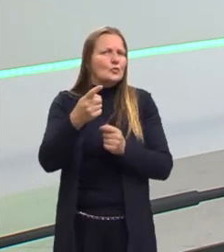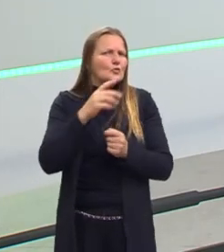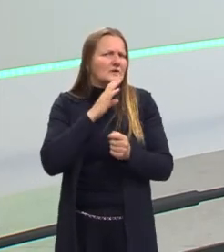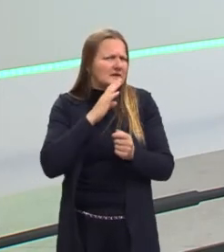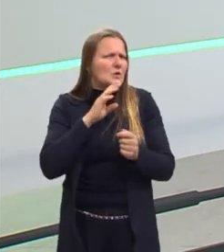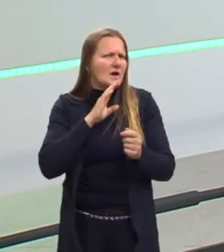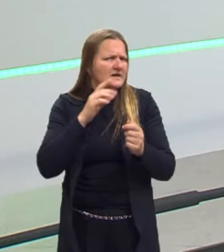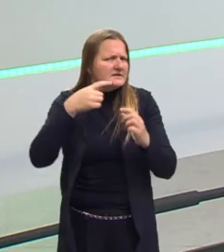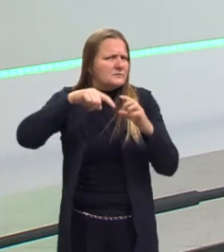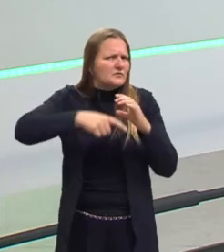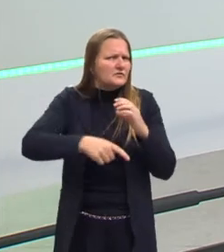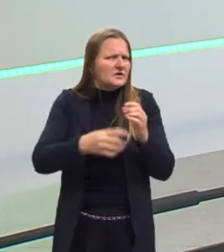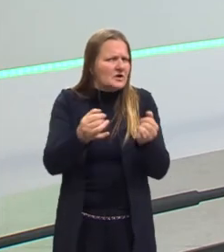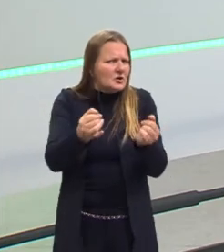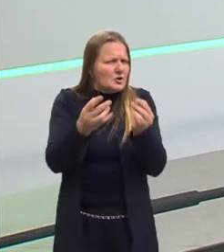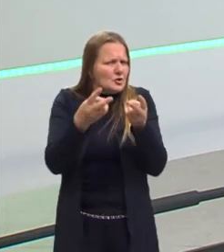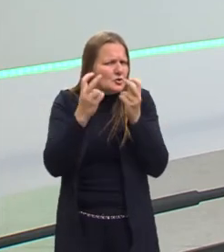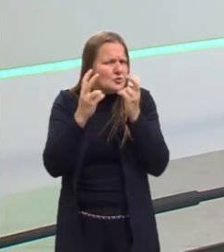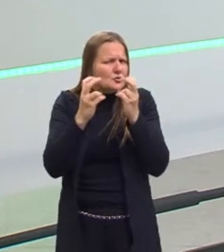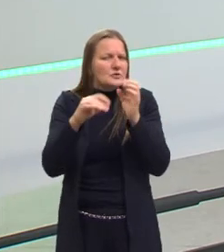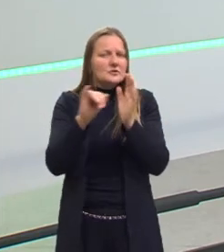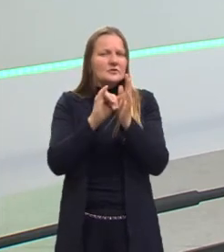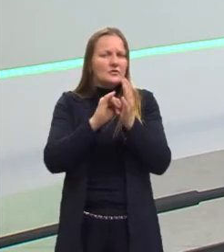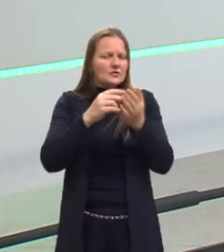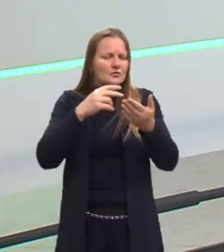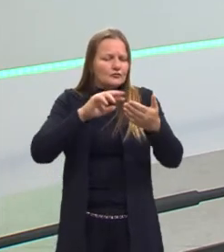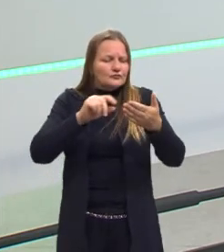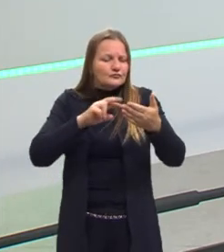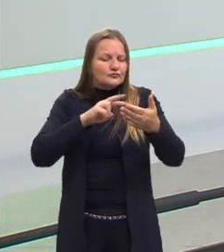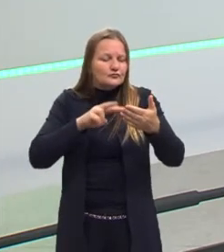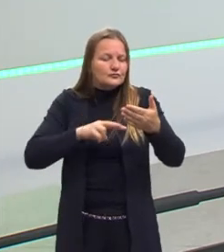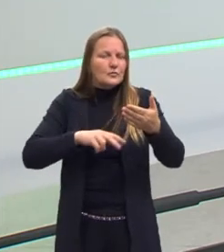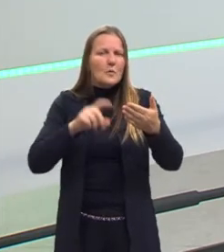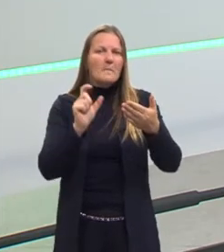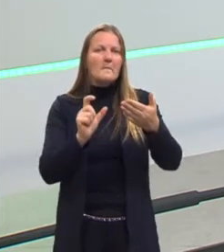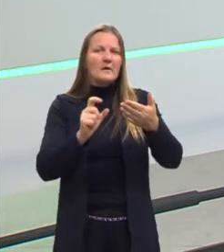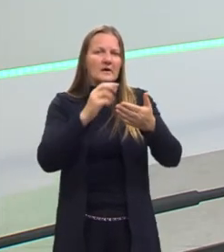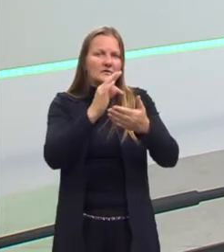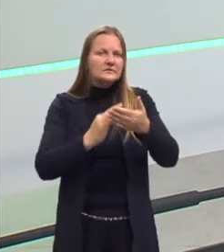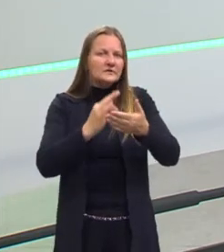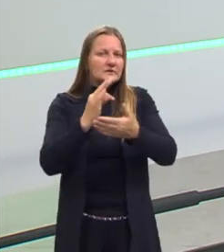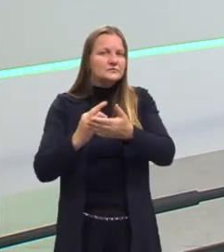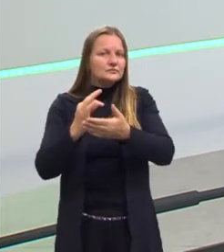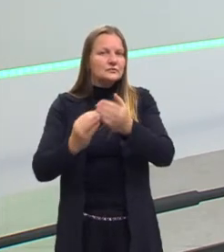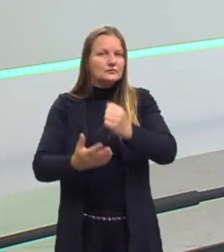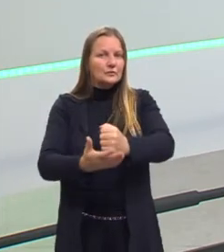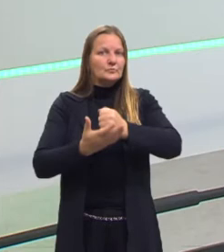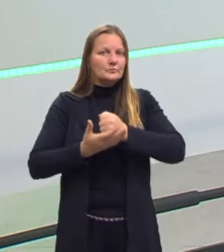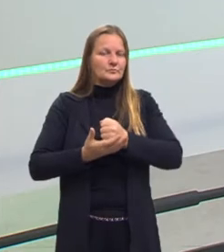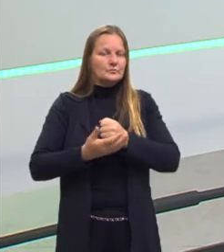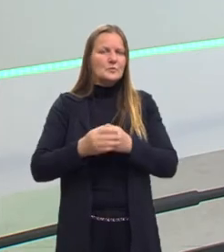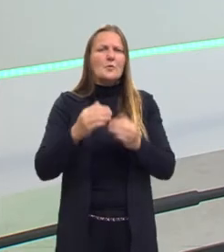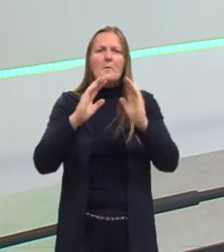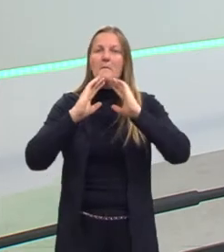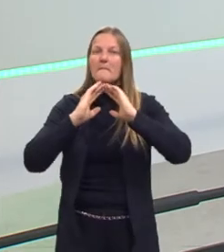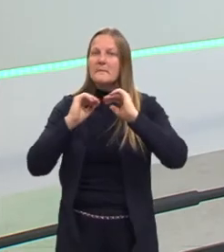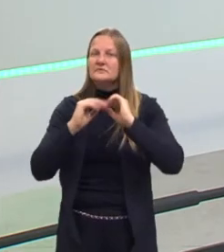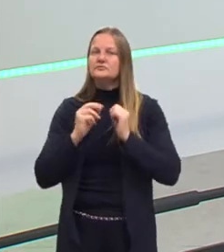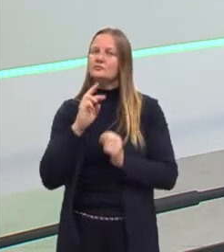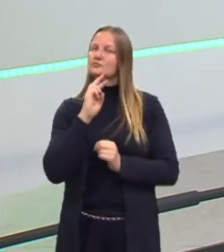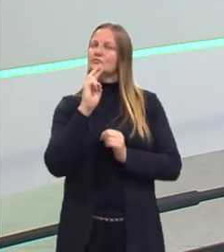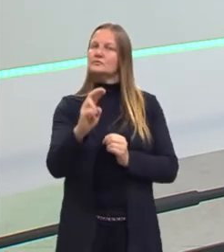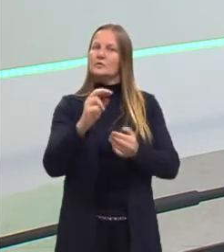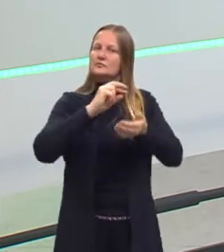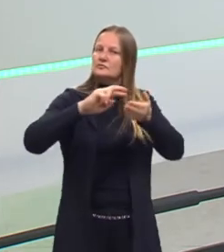tema identificar interpretar interpretar lá os temas os textos de apoio né O que está sendo pedido para ser respondido